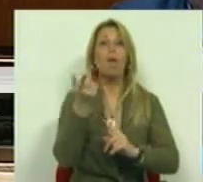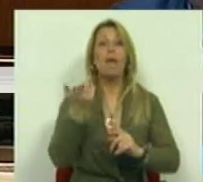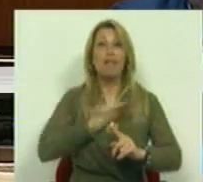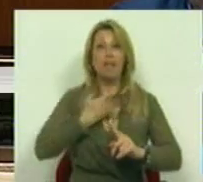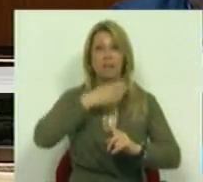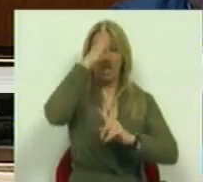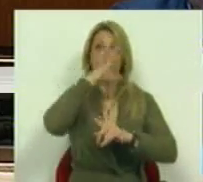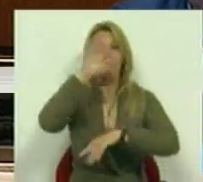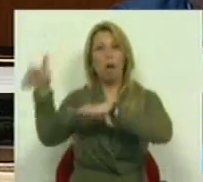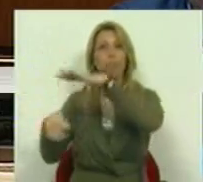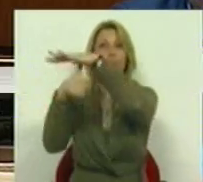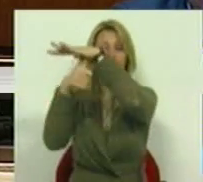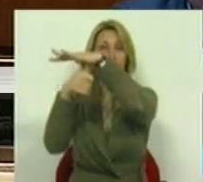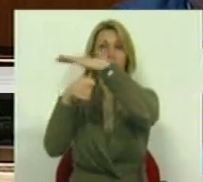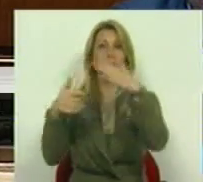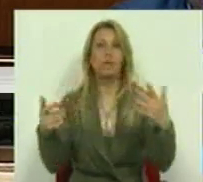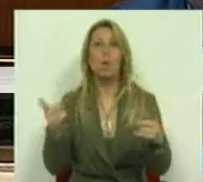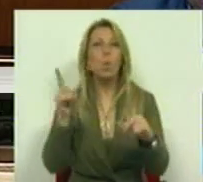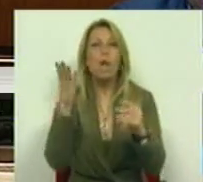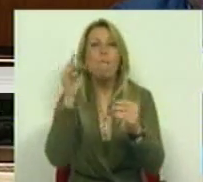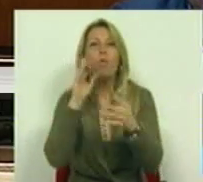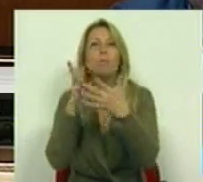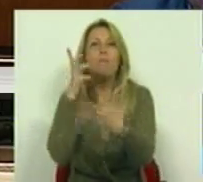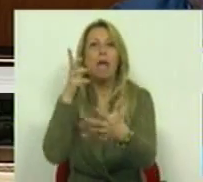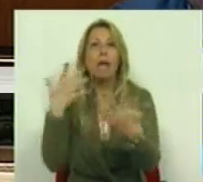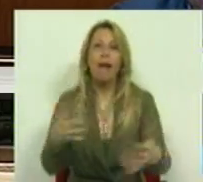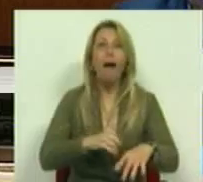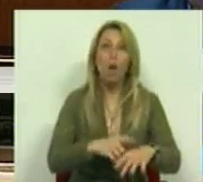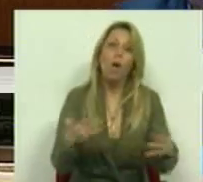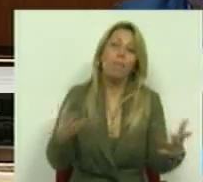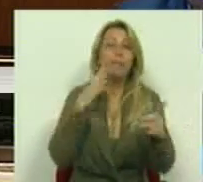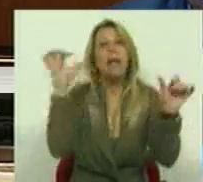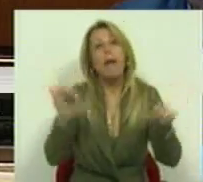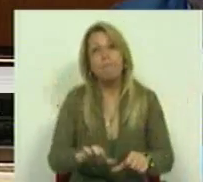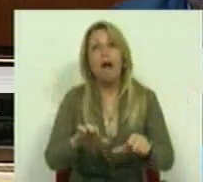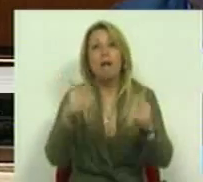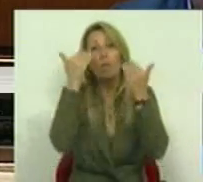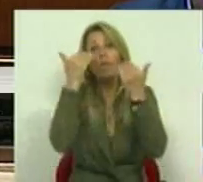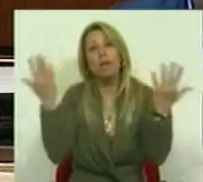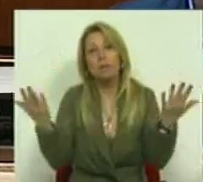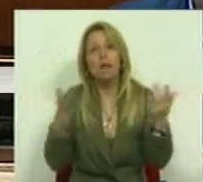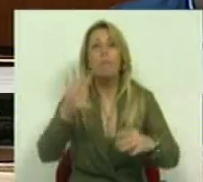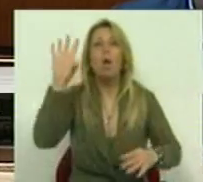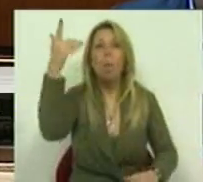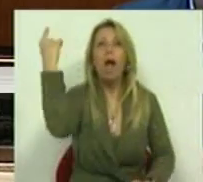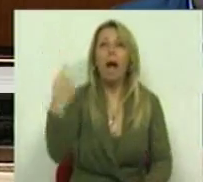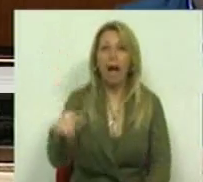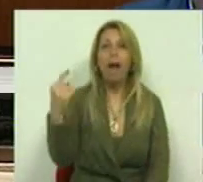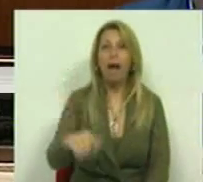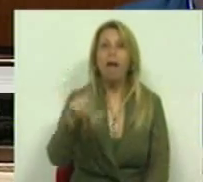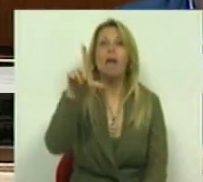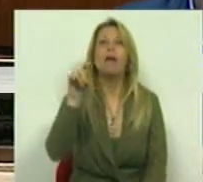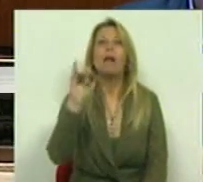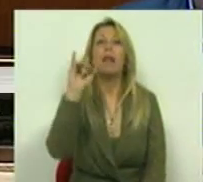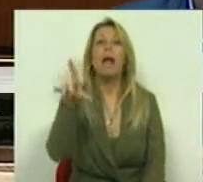muito significativas neste tempo, embora sejam um mau sinal e uma má notícia. Mas quando temos leilões em